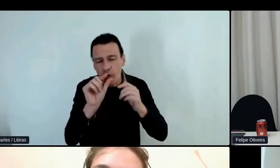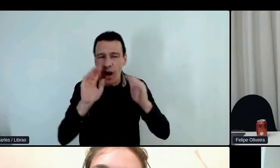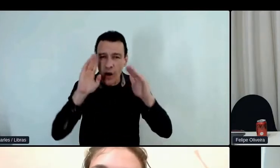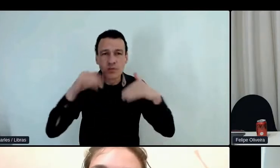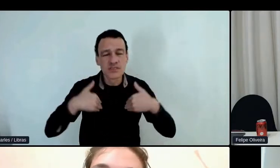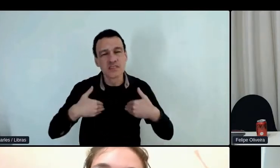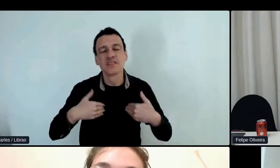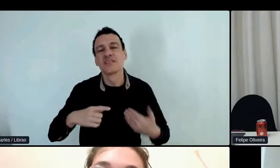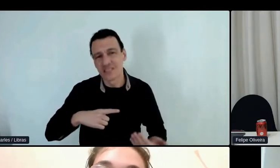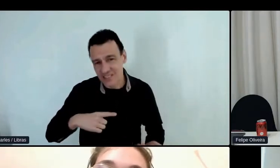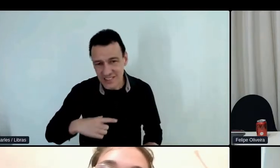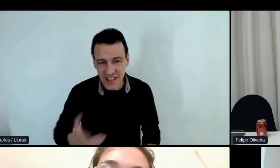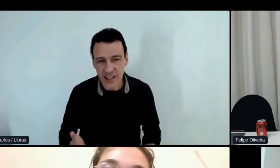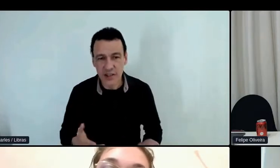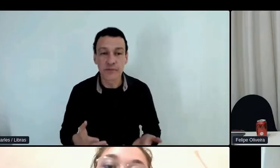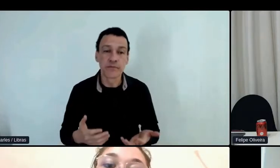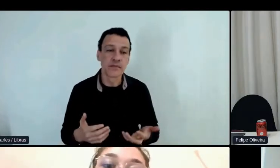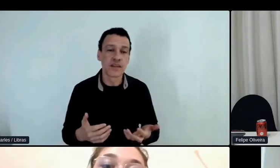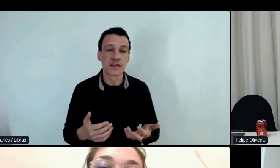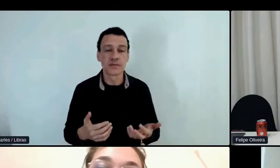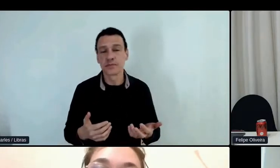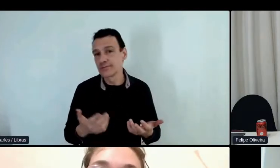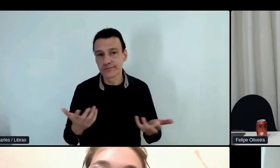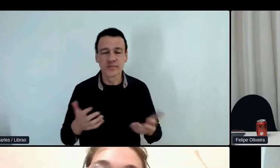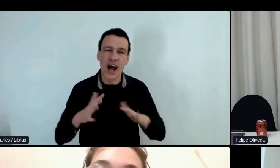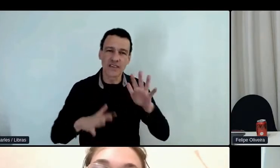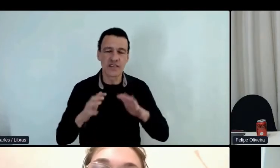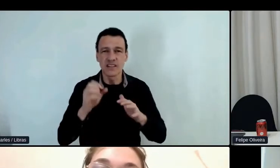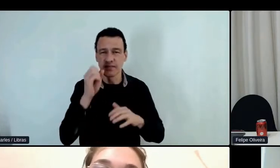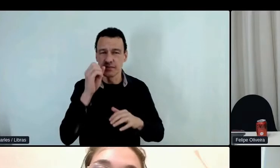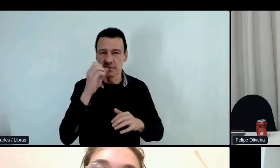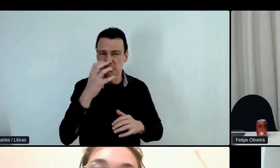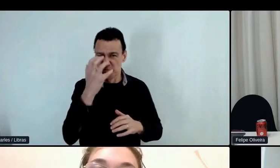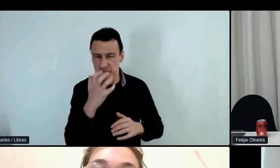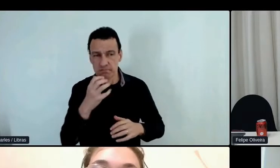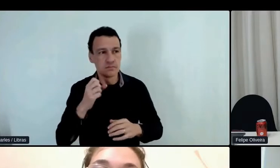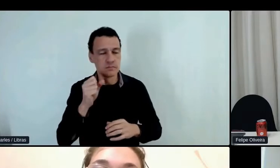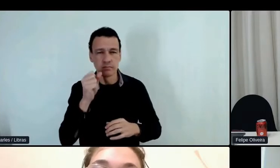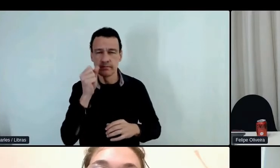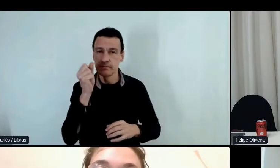a gente vai descobrindo que eles, na realidade, o que acontece?